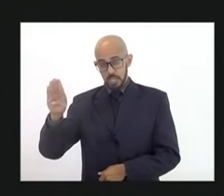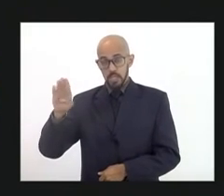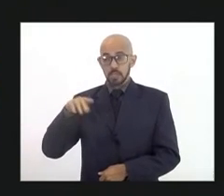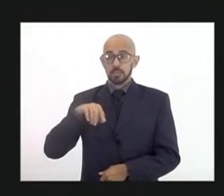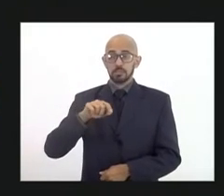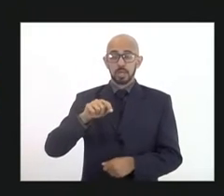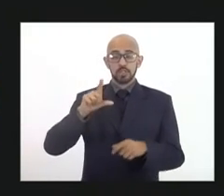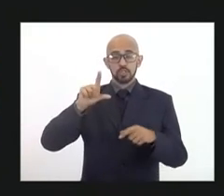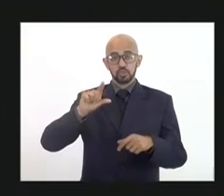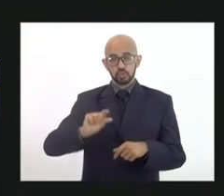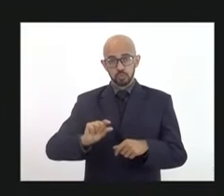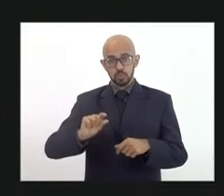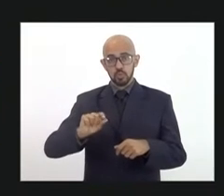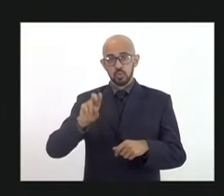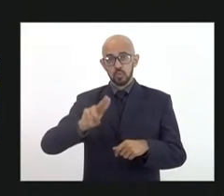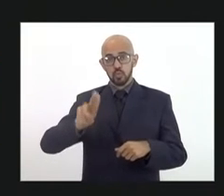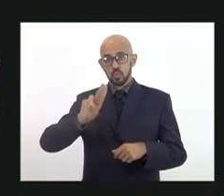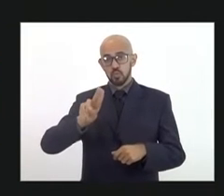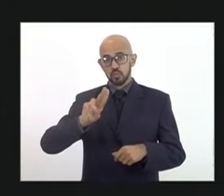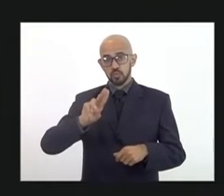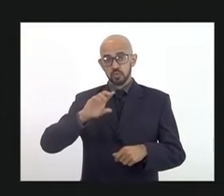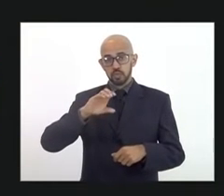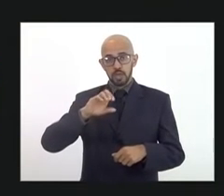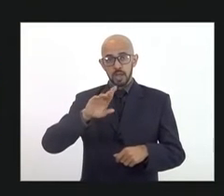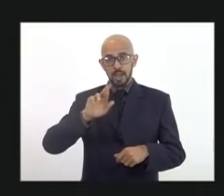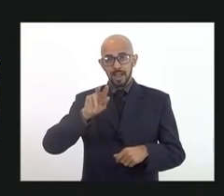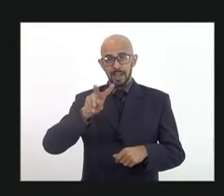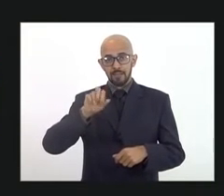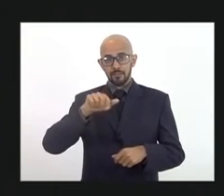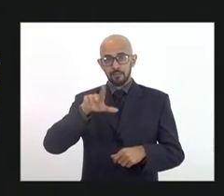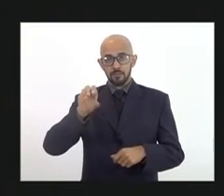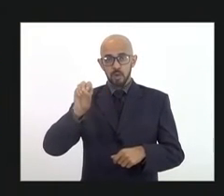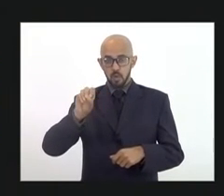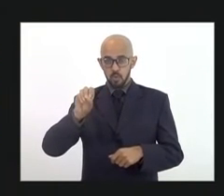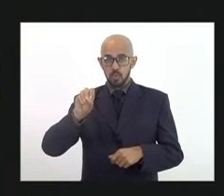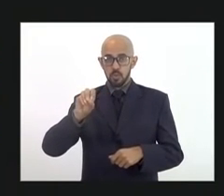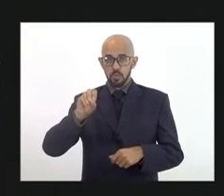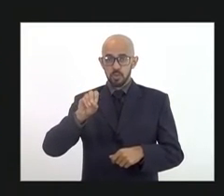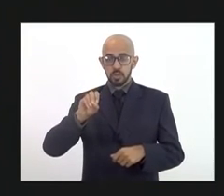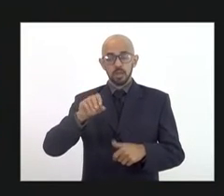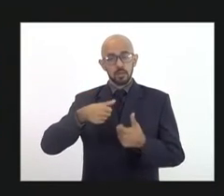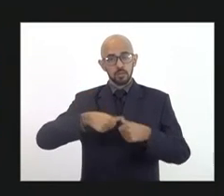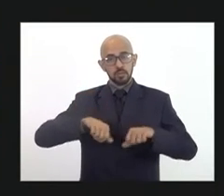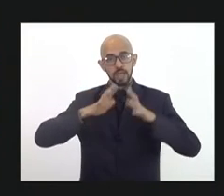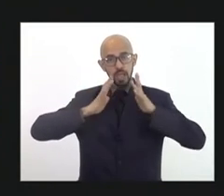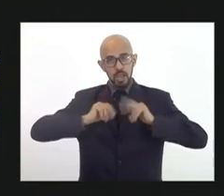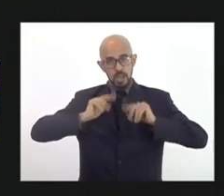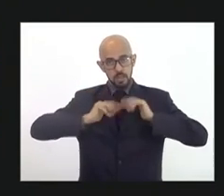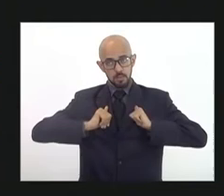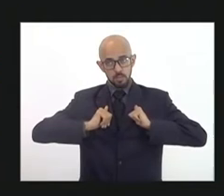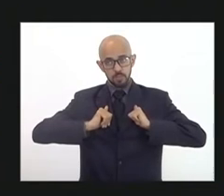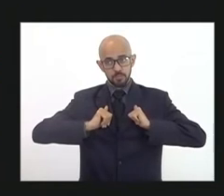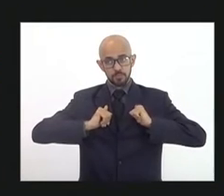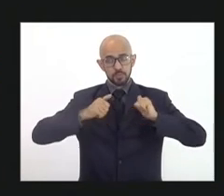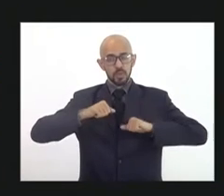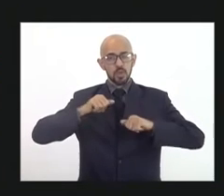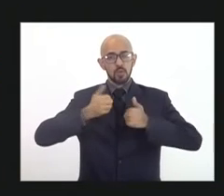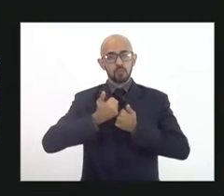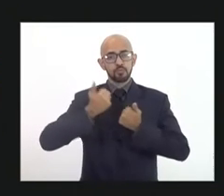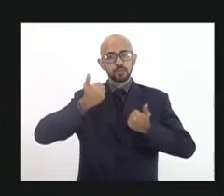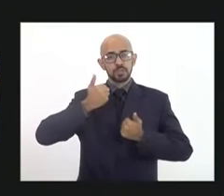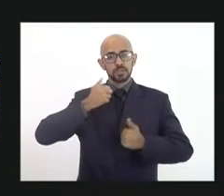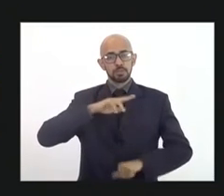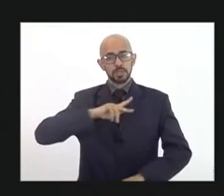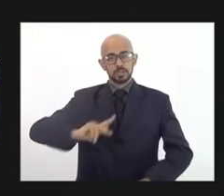para diminuir, né, o uso de carvão, tornar seu processo mais limpo. O vice-presidente da empresa, o Pedro Teixeira, é um cara muito especial, a